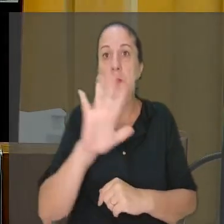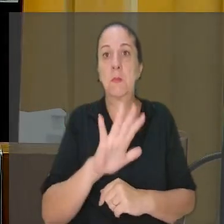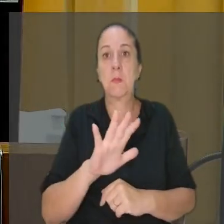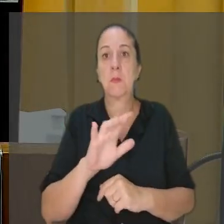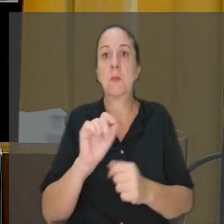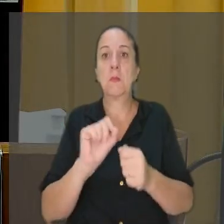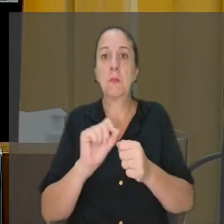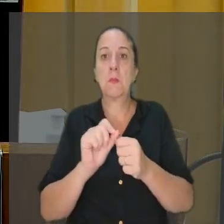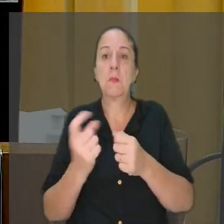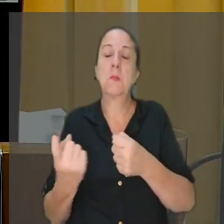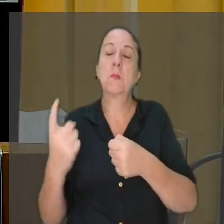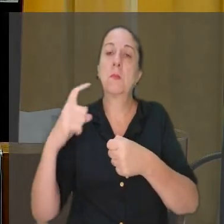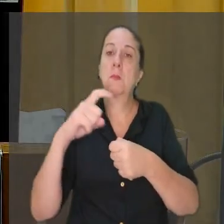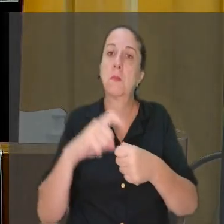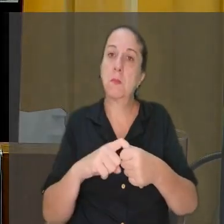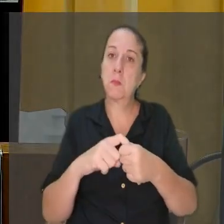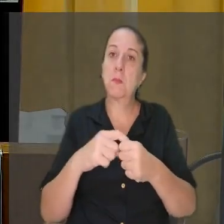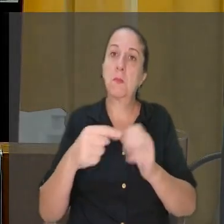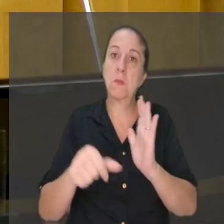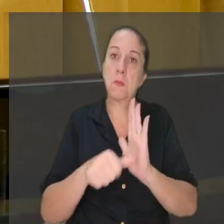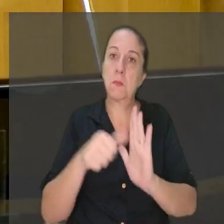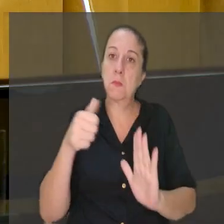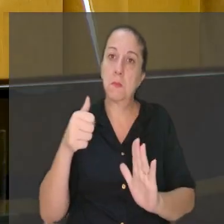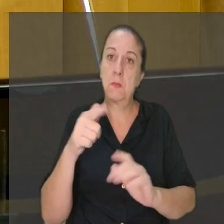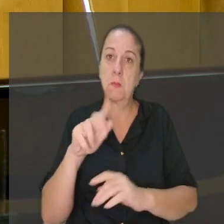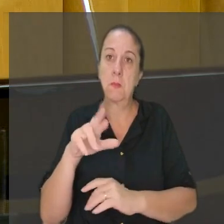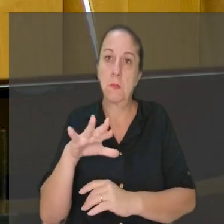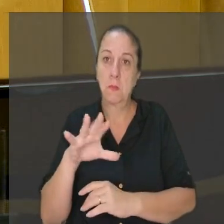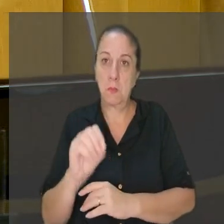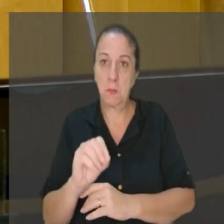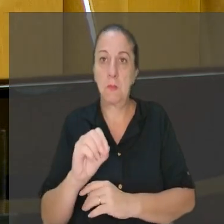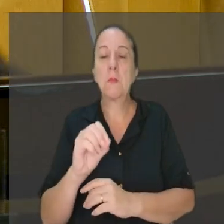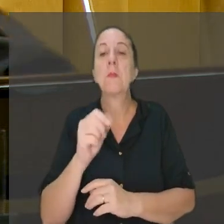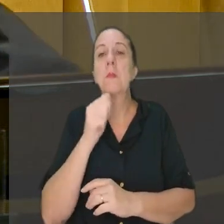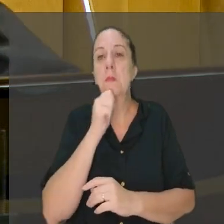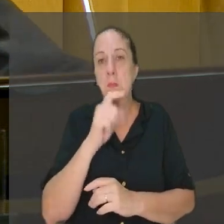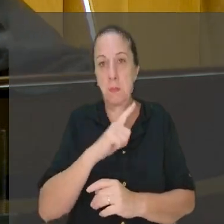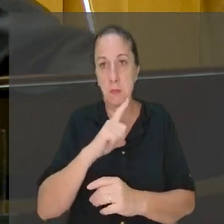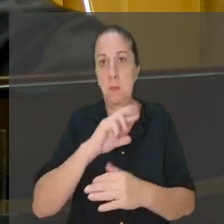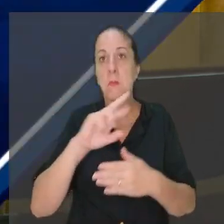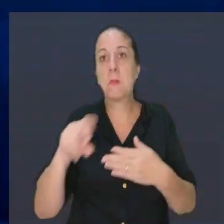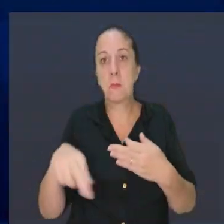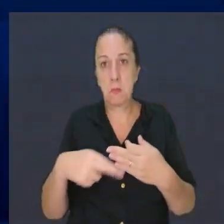foi restabelecida a sentença de primeiro grau. Ainda cabe recurso.